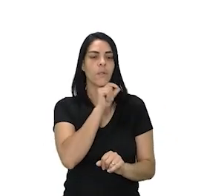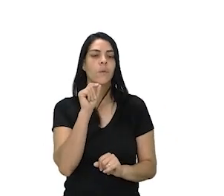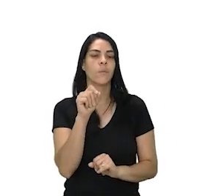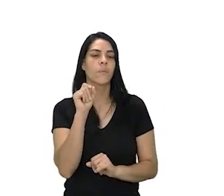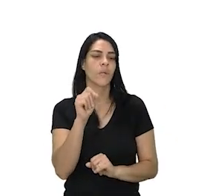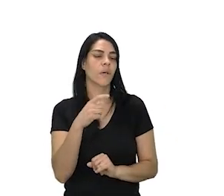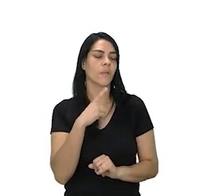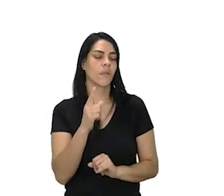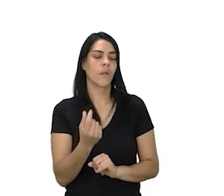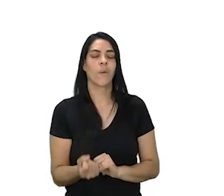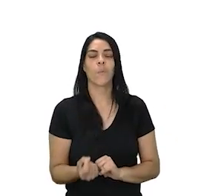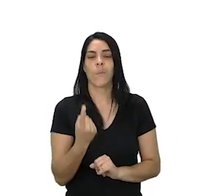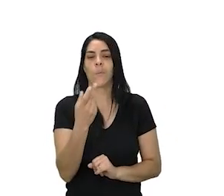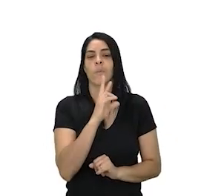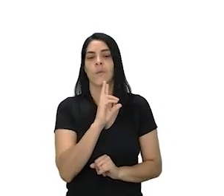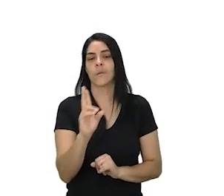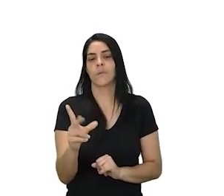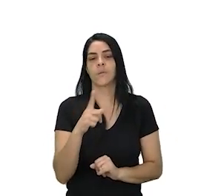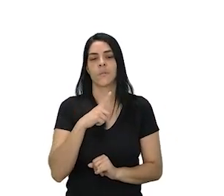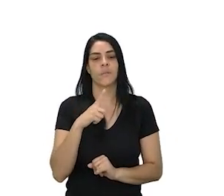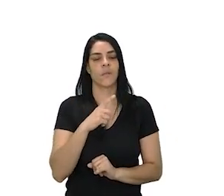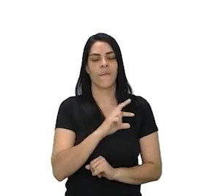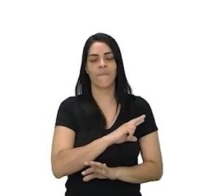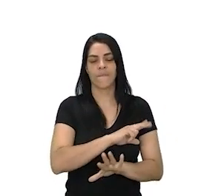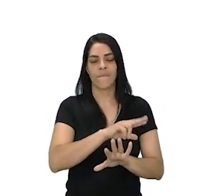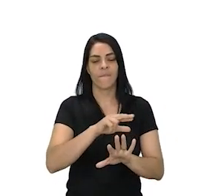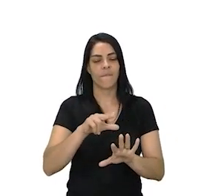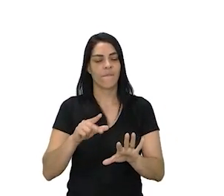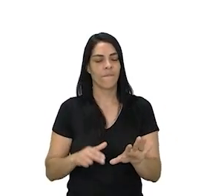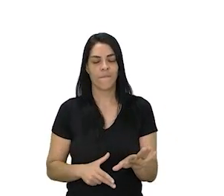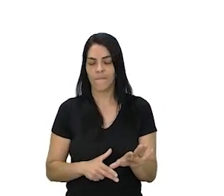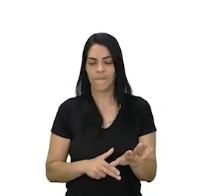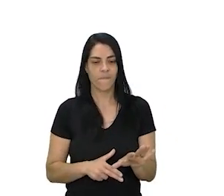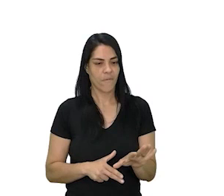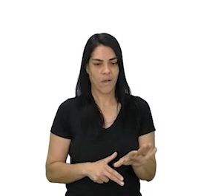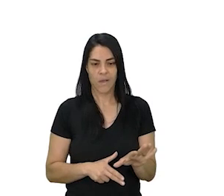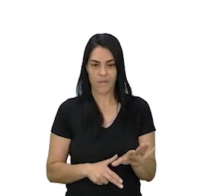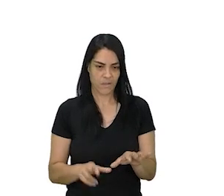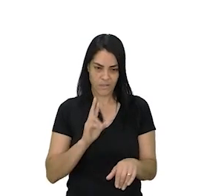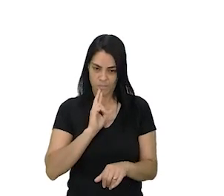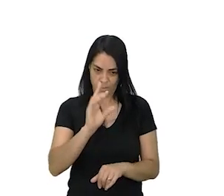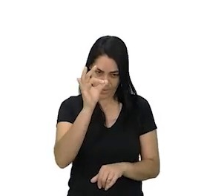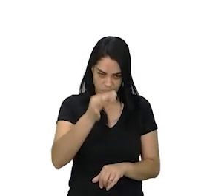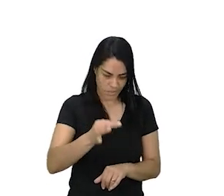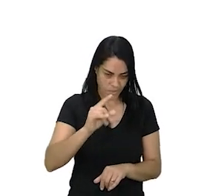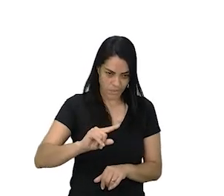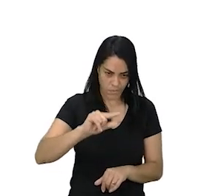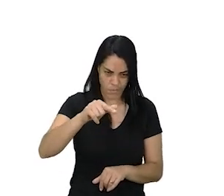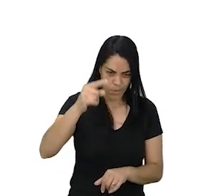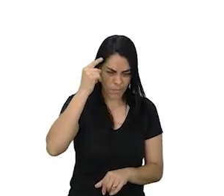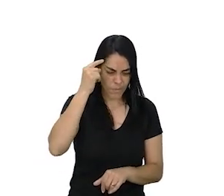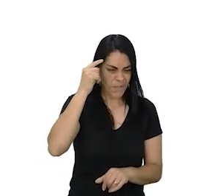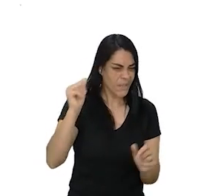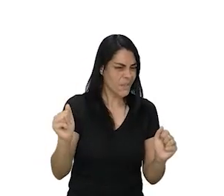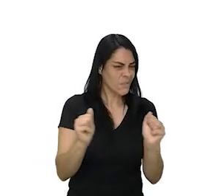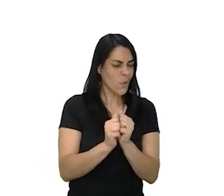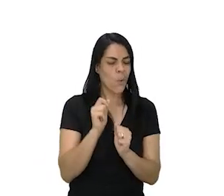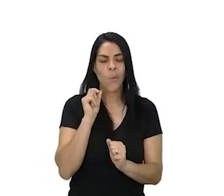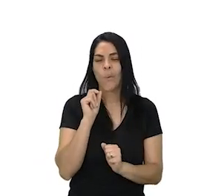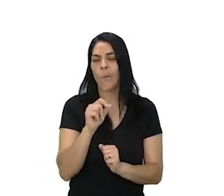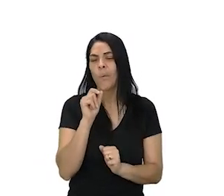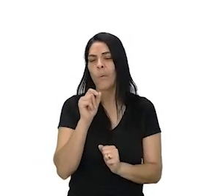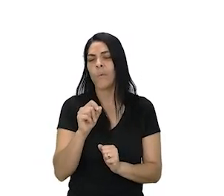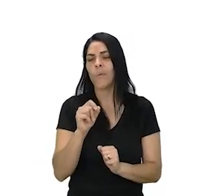única resposta correta, eu tenho inúmeras respostas corretas. Depois eu posso pensar junto com eles o que é